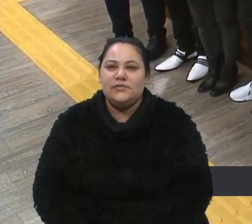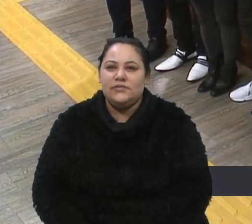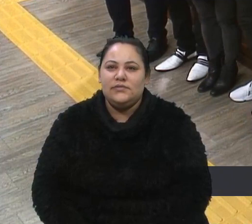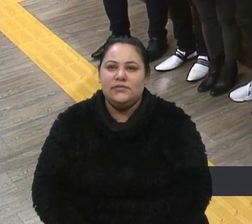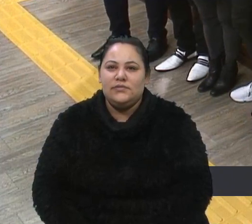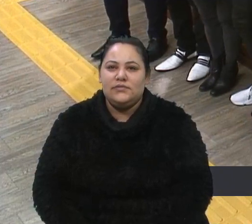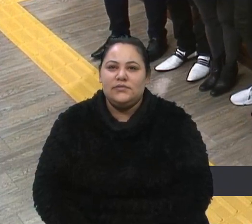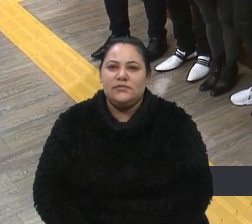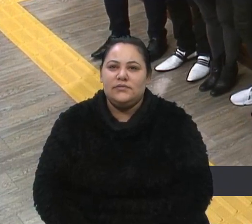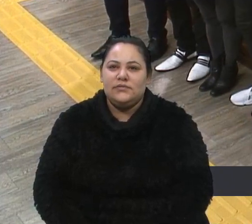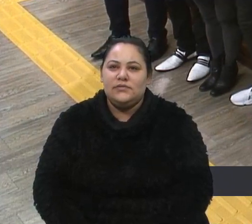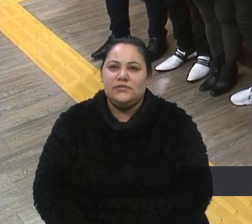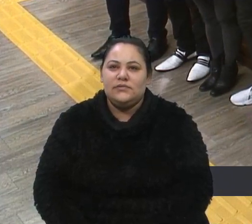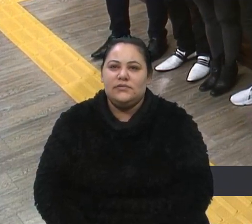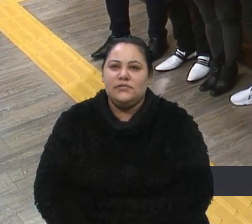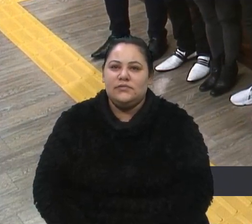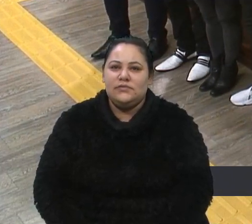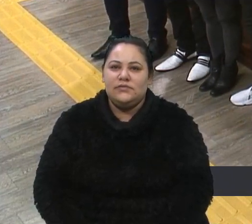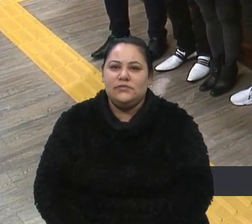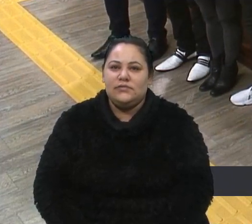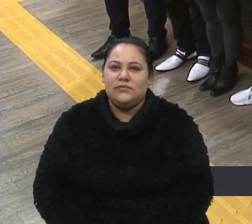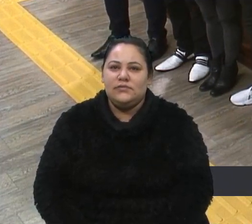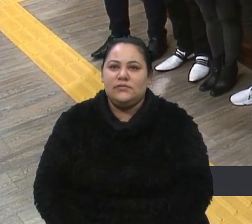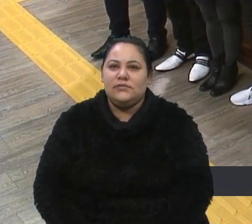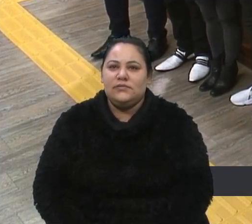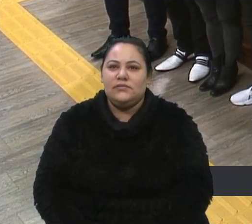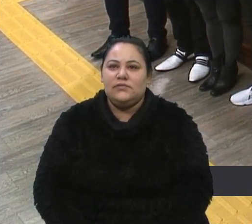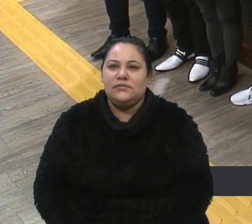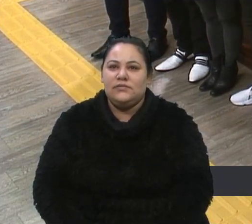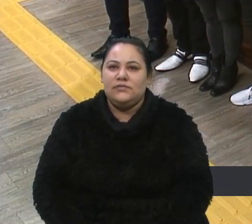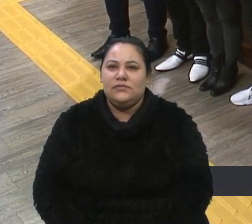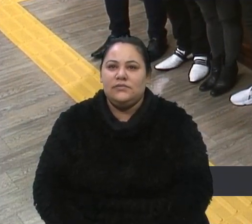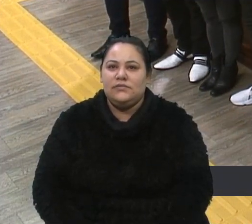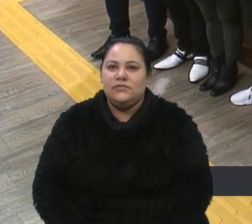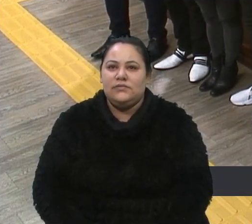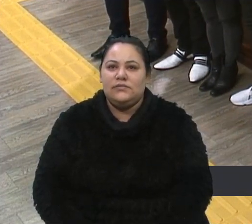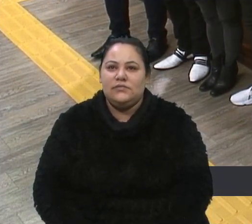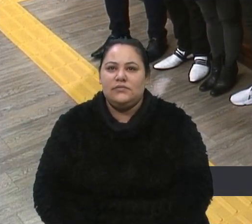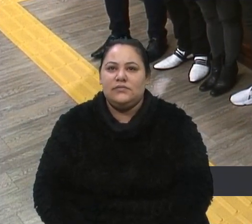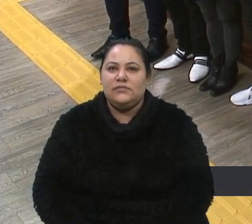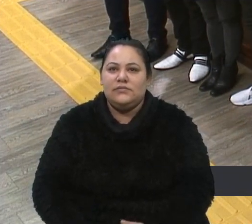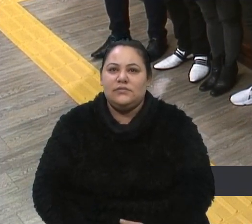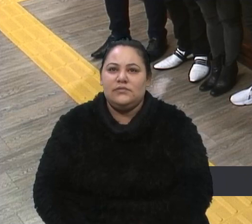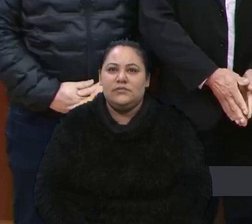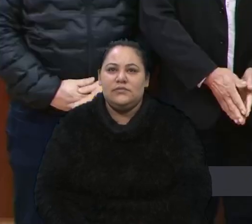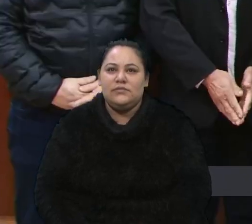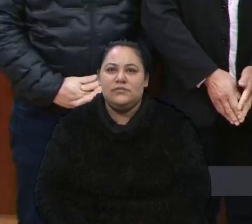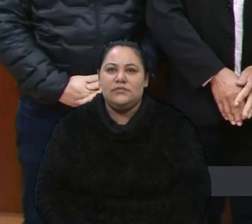Thank you.